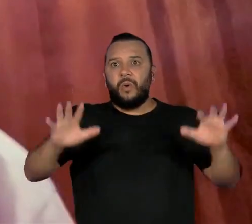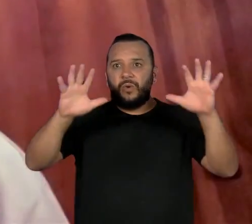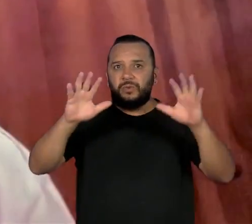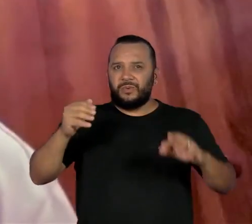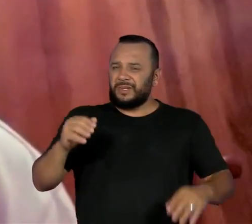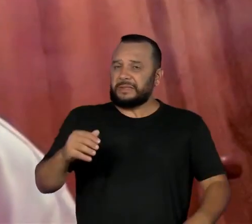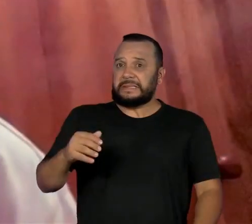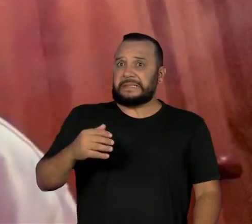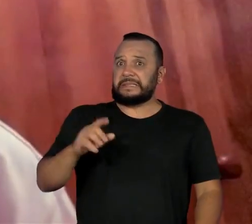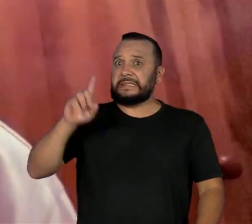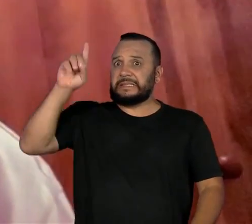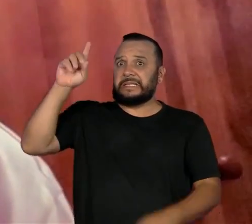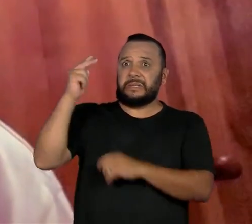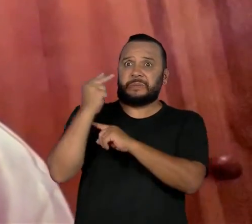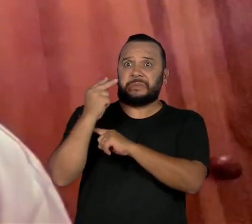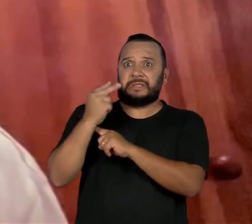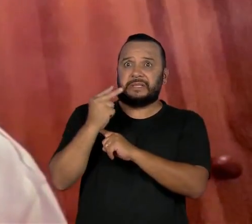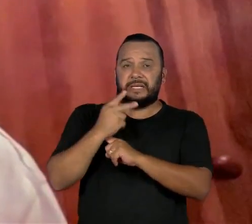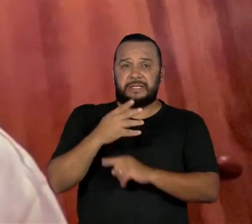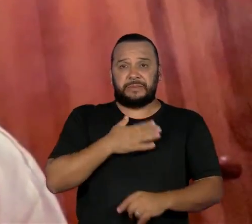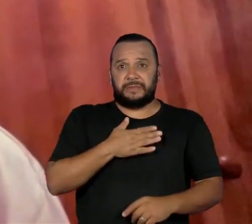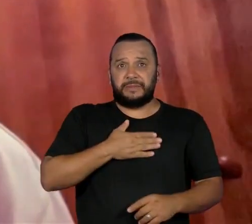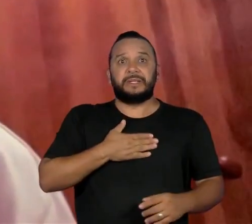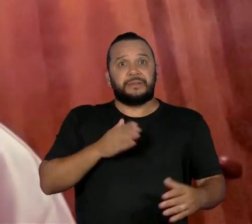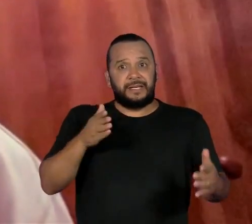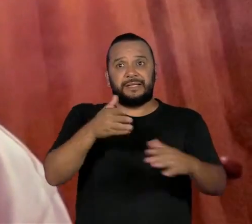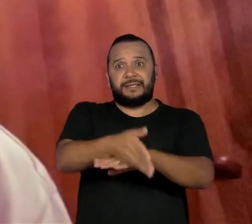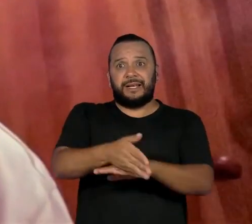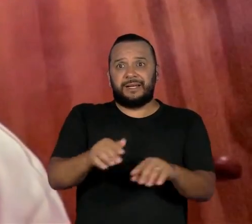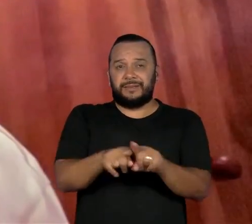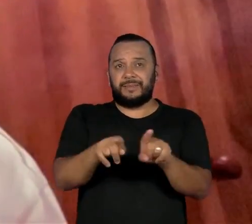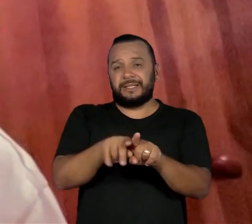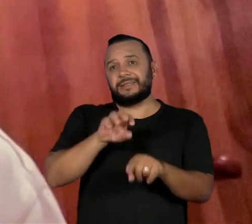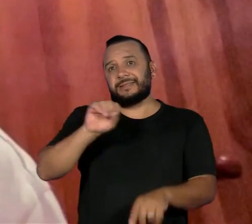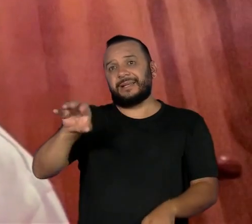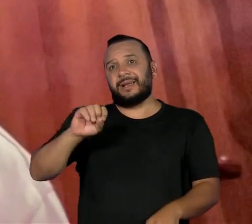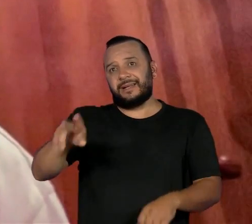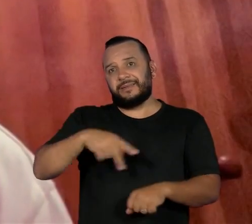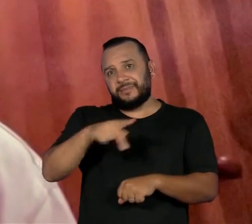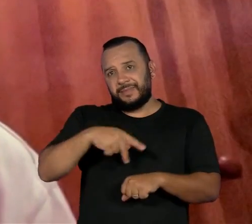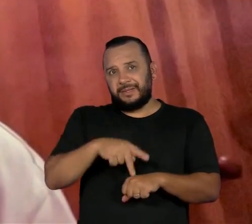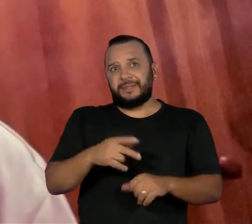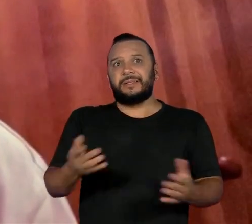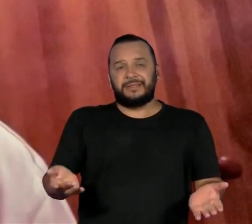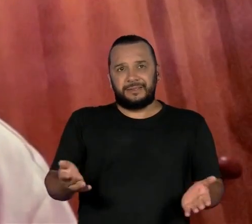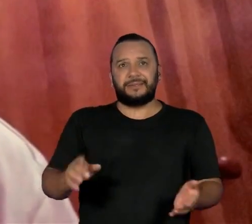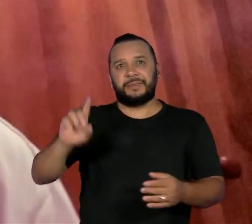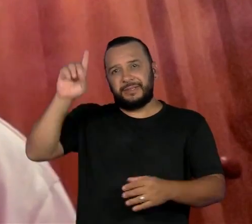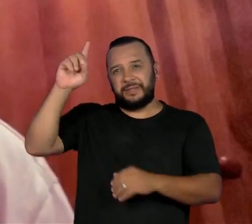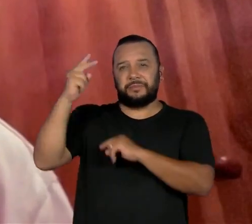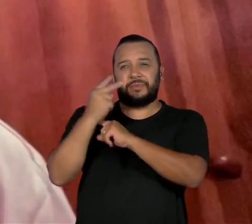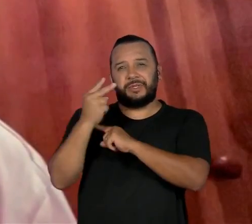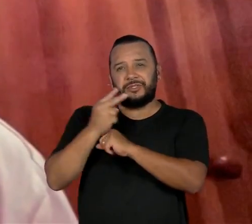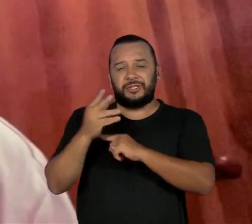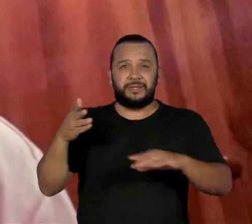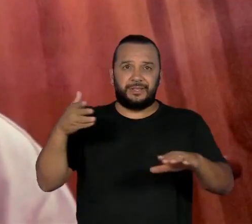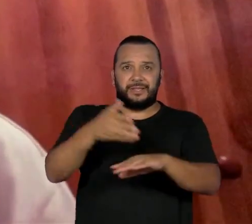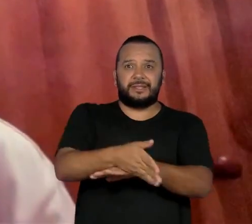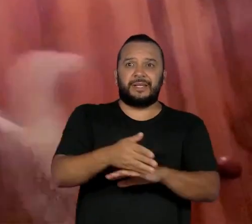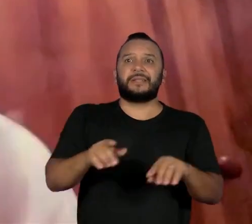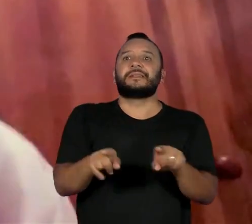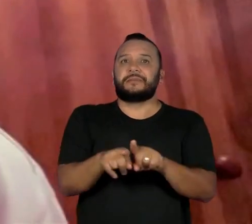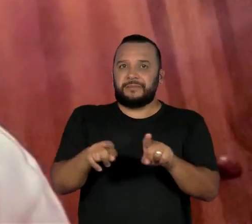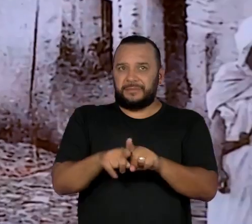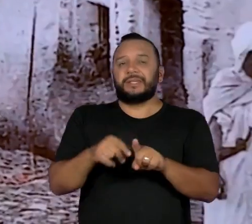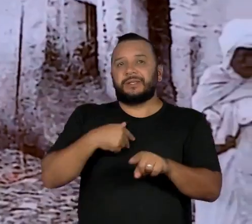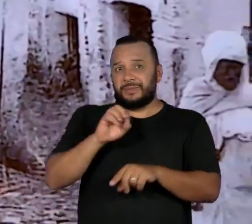meu Deus, me protege me protege para entrar e para sair do país. Então, esse era meu pedido, sabe? Para ele sempre me proteger na entrada e que ele